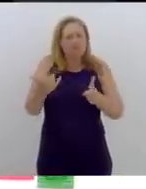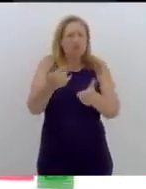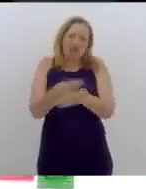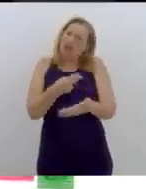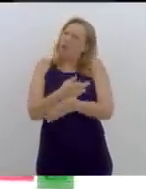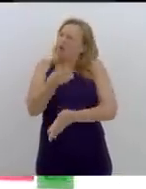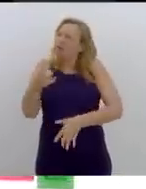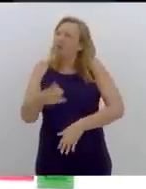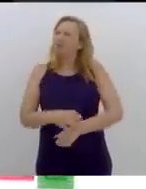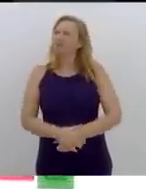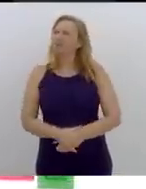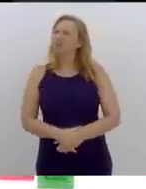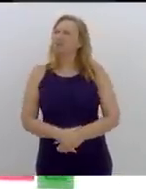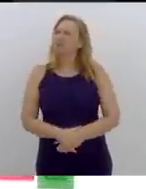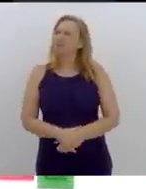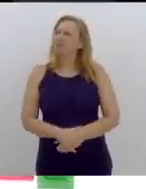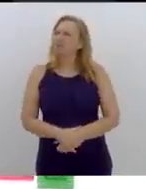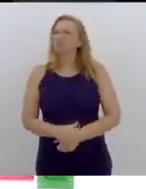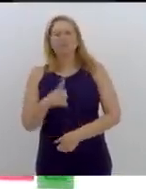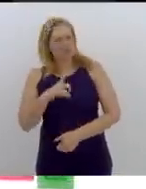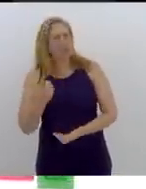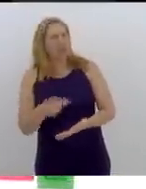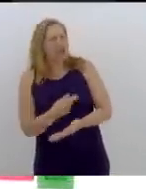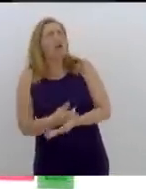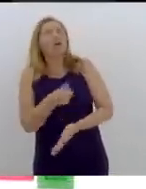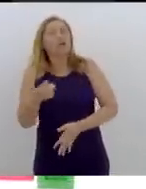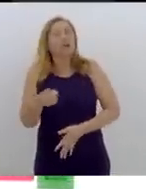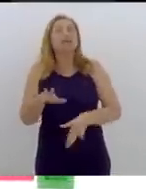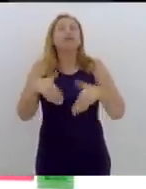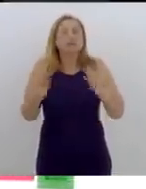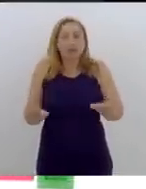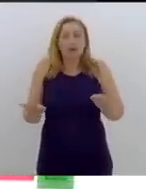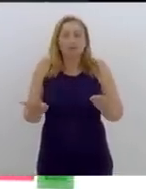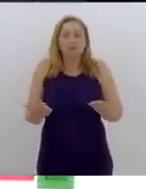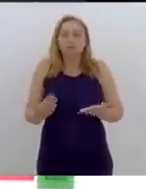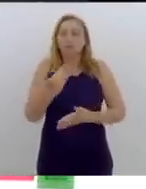aí tem alguma coisa errada então